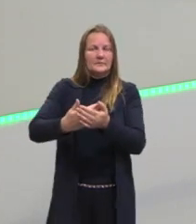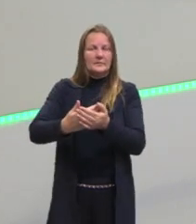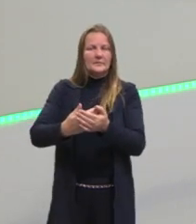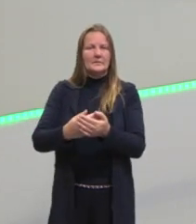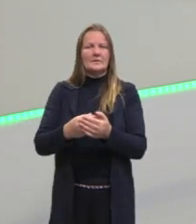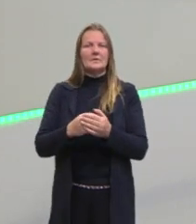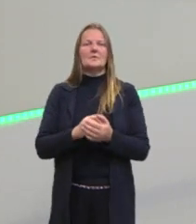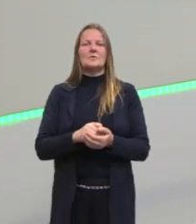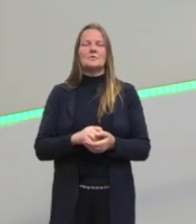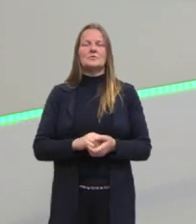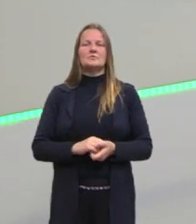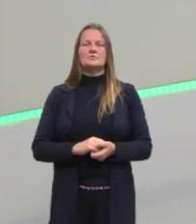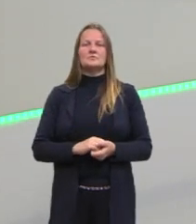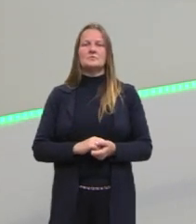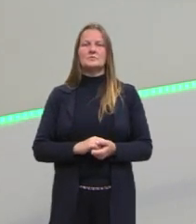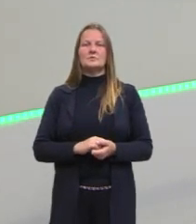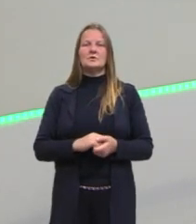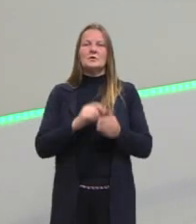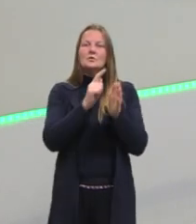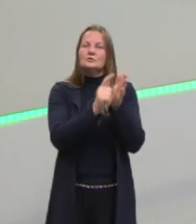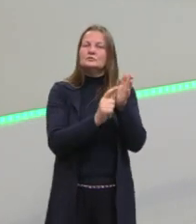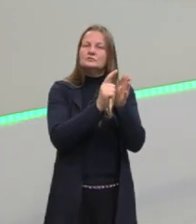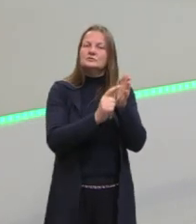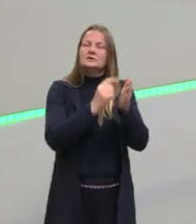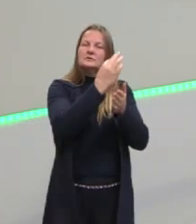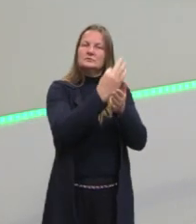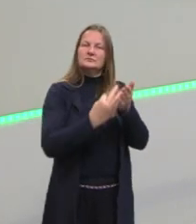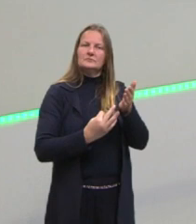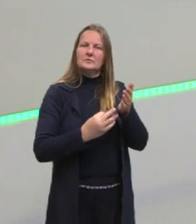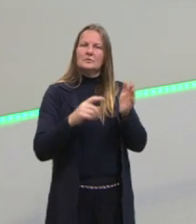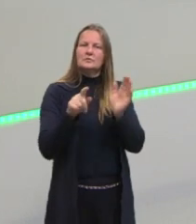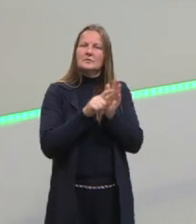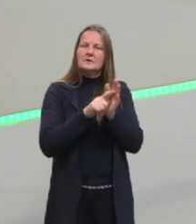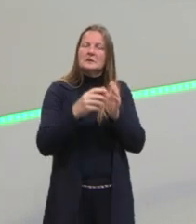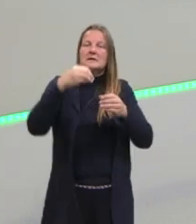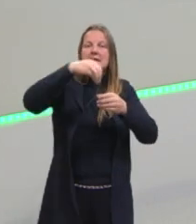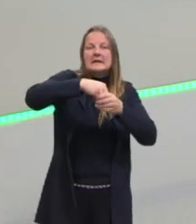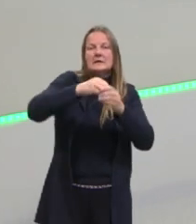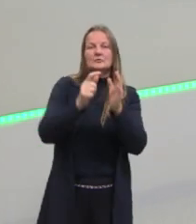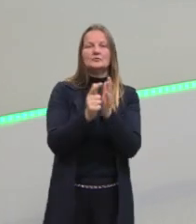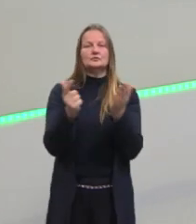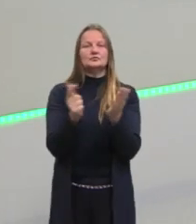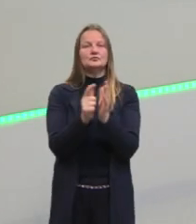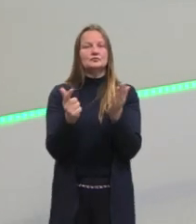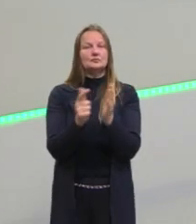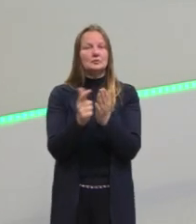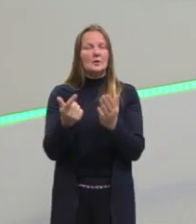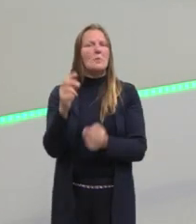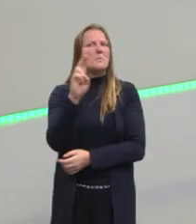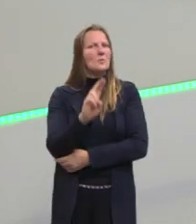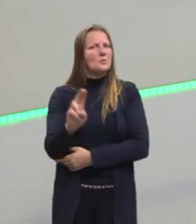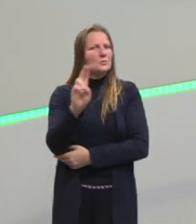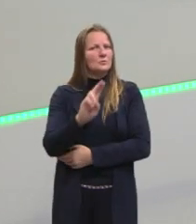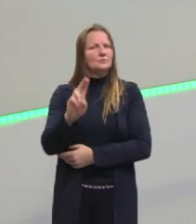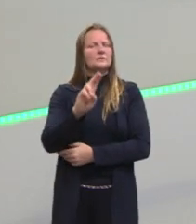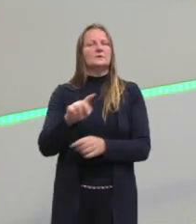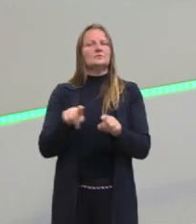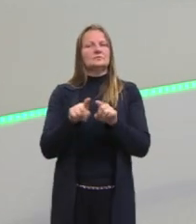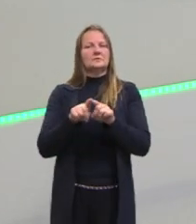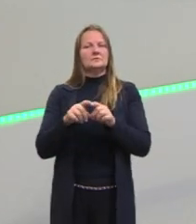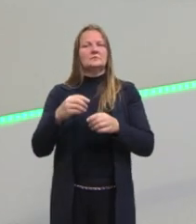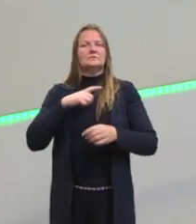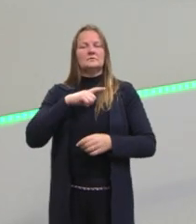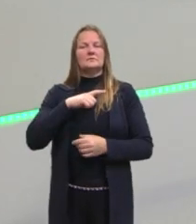em artigo de opinião, de um gênero textual que pertence ao meio jornalístico e que vai ter